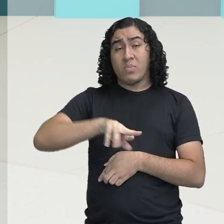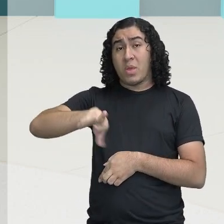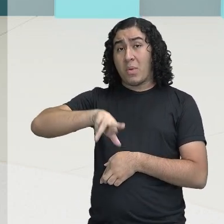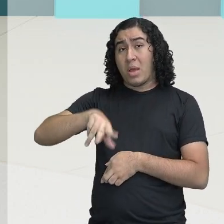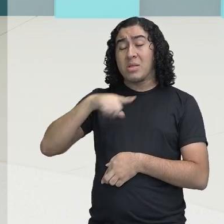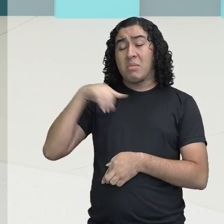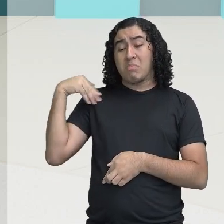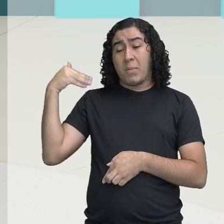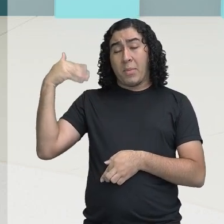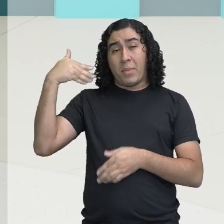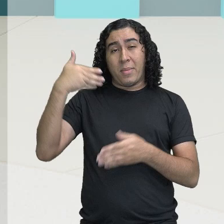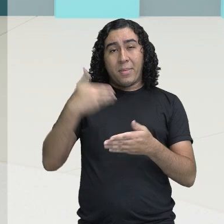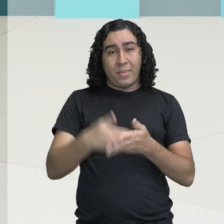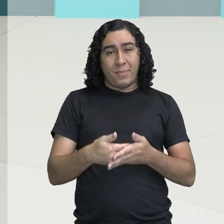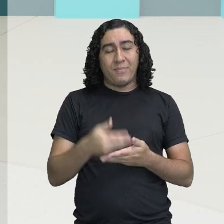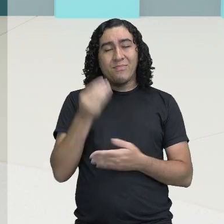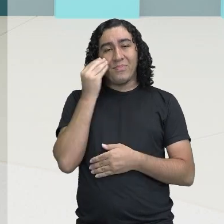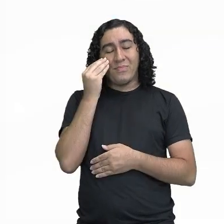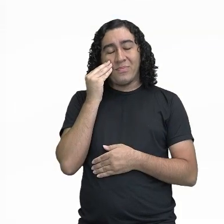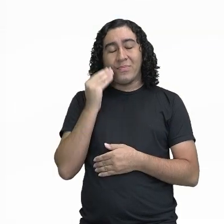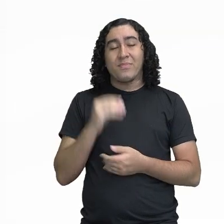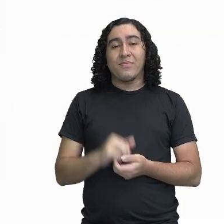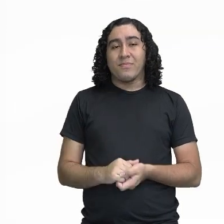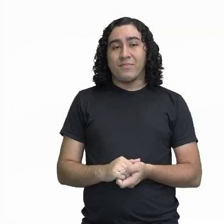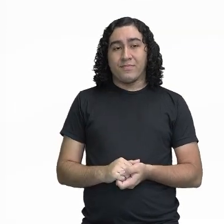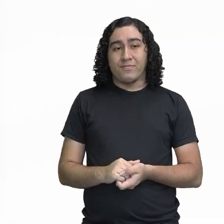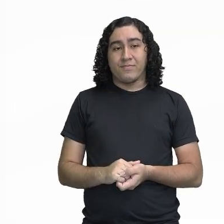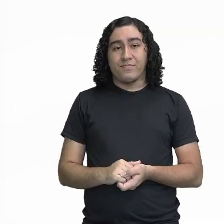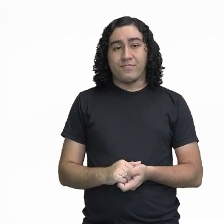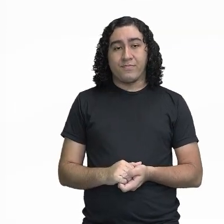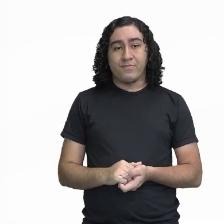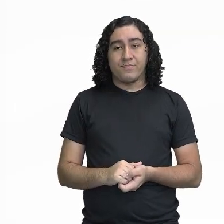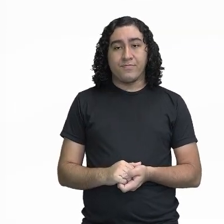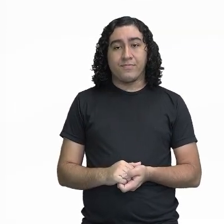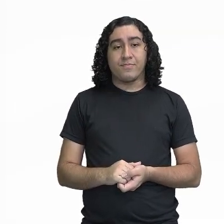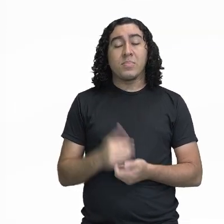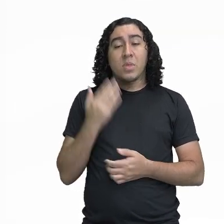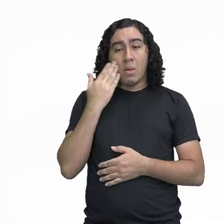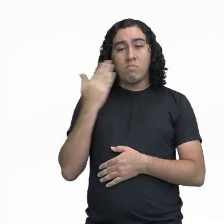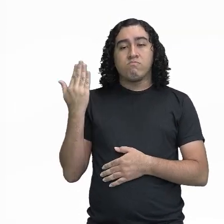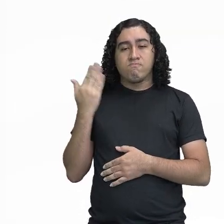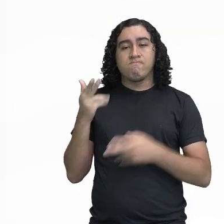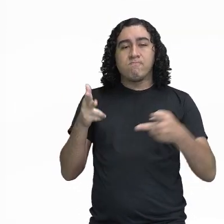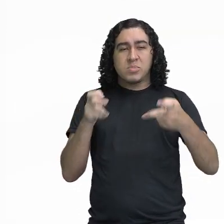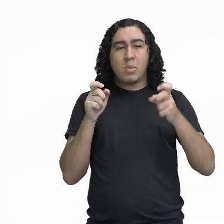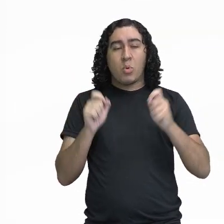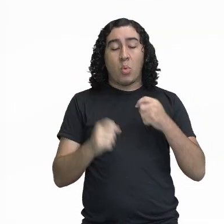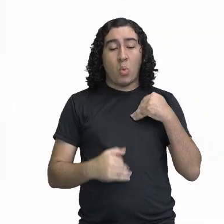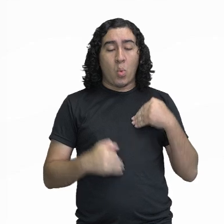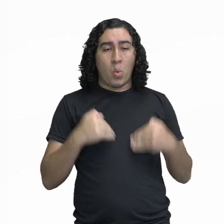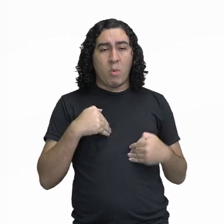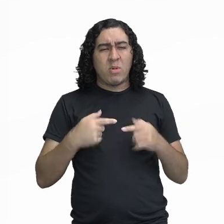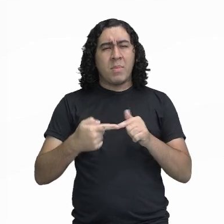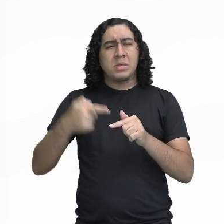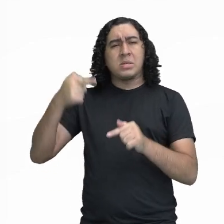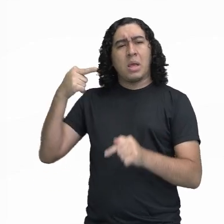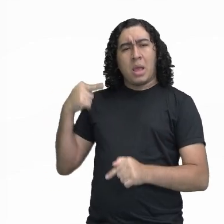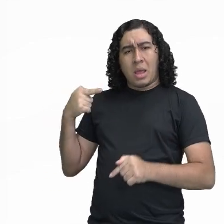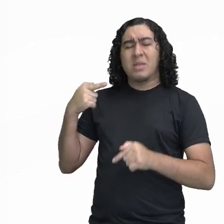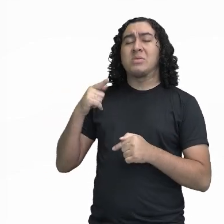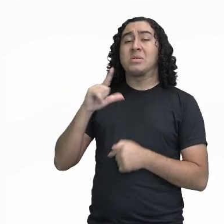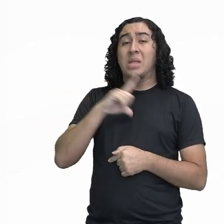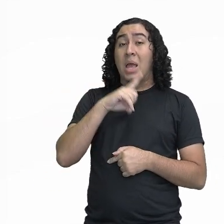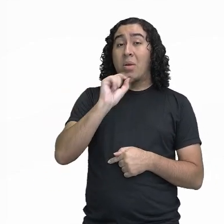ao longo do tempo. Vejamos a trajetória. A partir daqui, percebemos que o corpo, desde os primórdios,